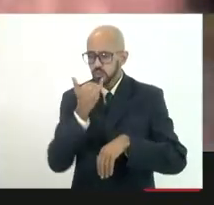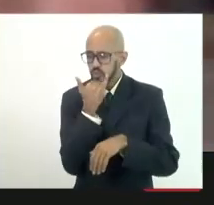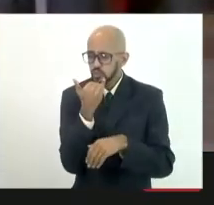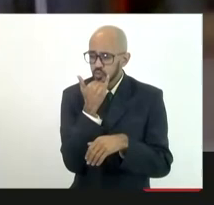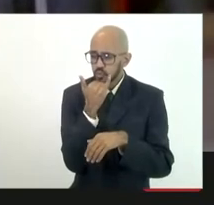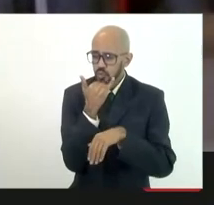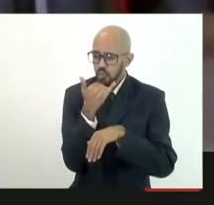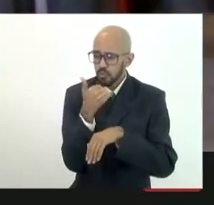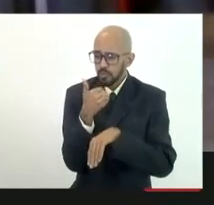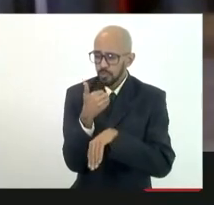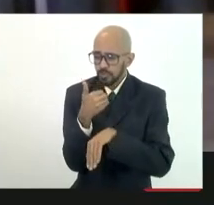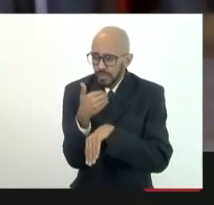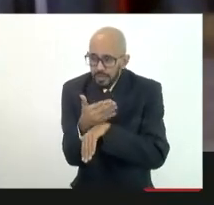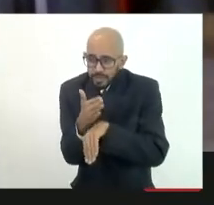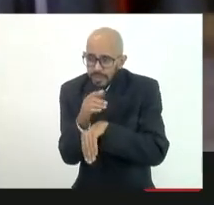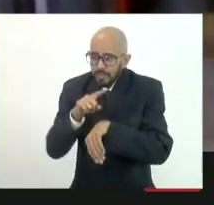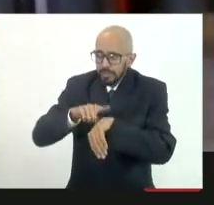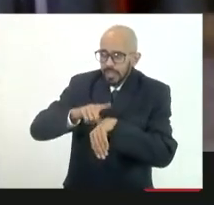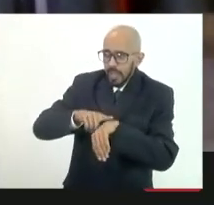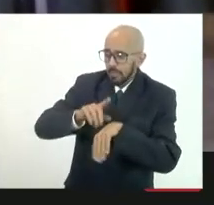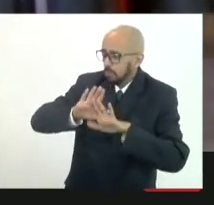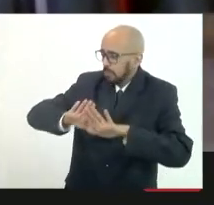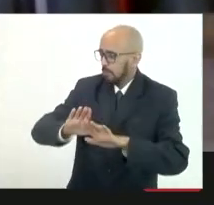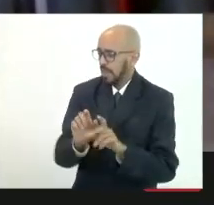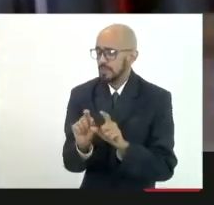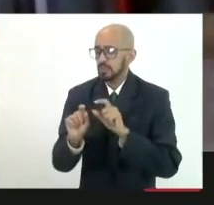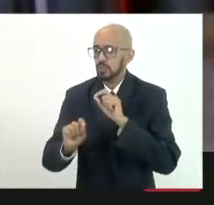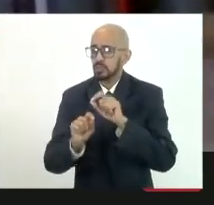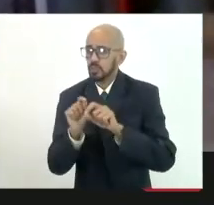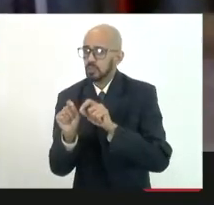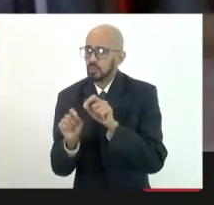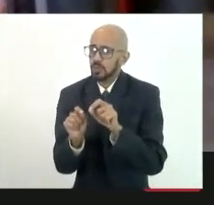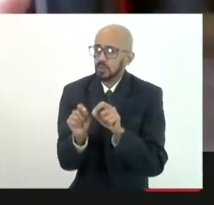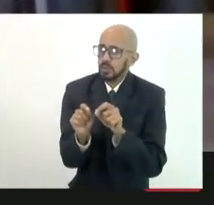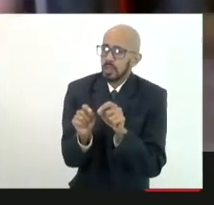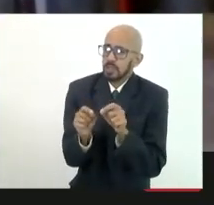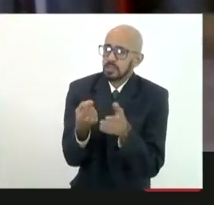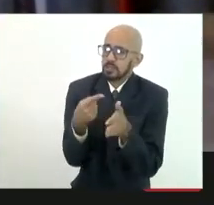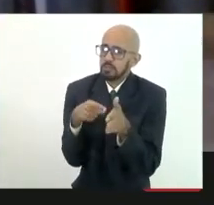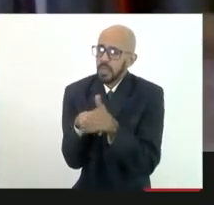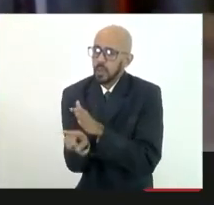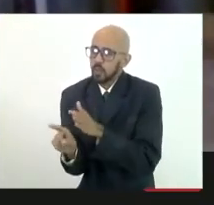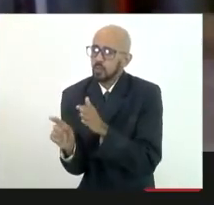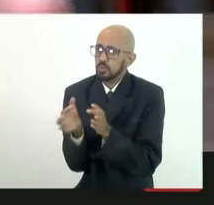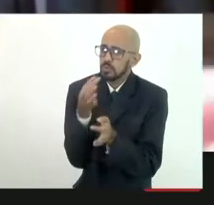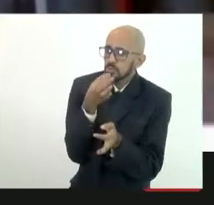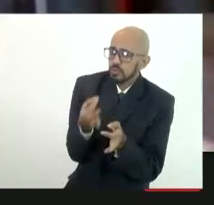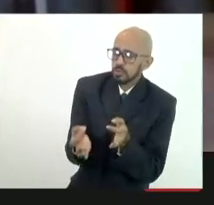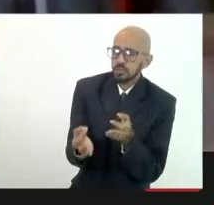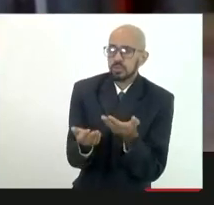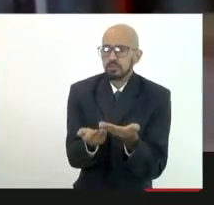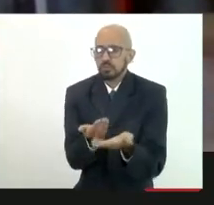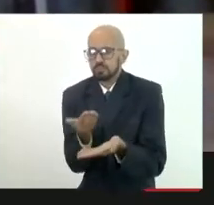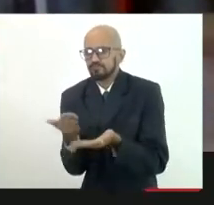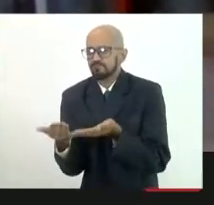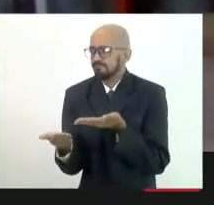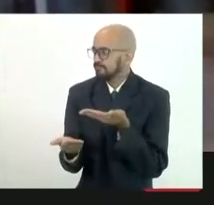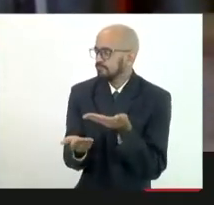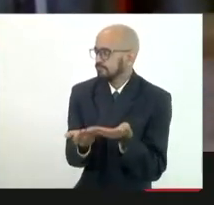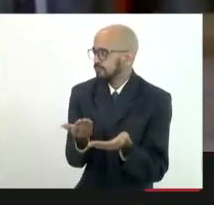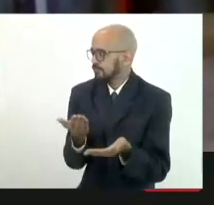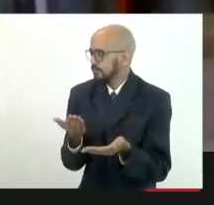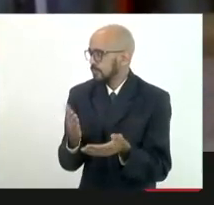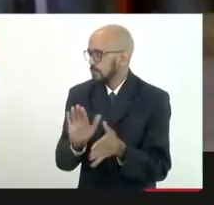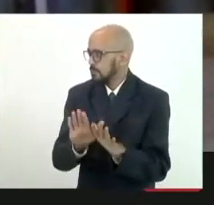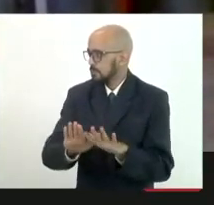alongado, mas queria tentar responder objetivamente essas perguntas e fazer sugestões. Imagino que eu tenha muitas mais e continuo à disposição.